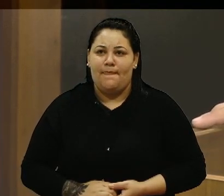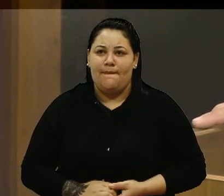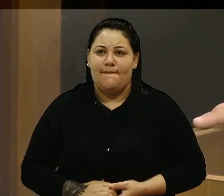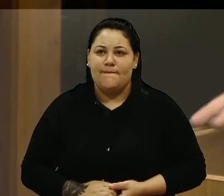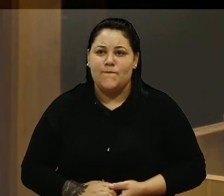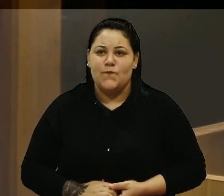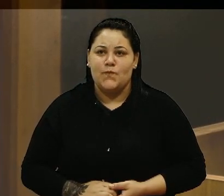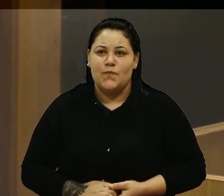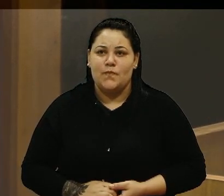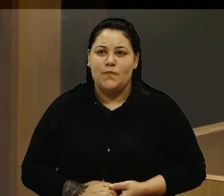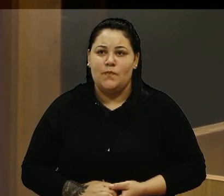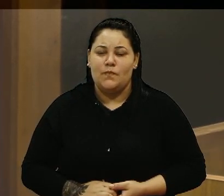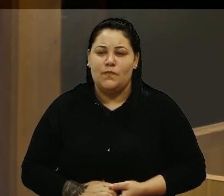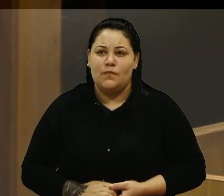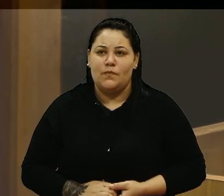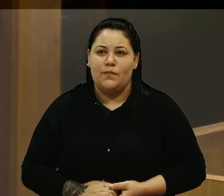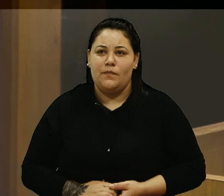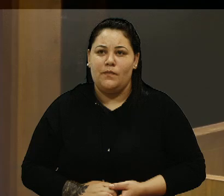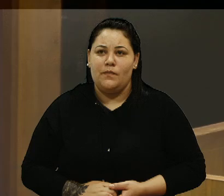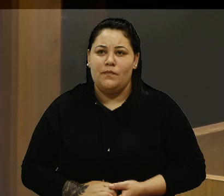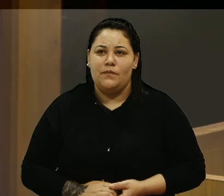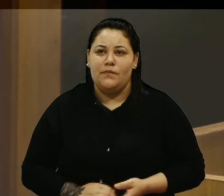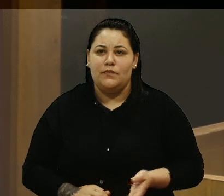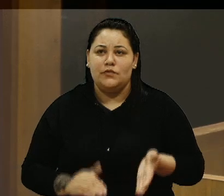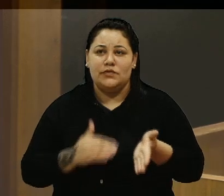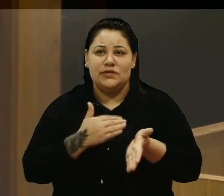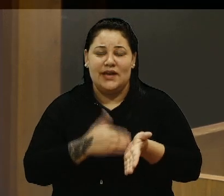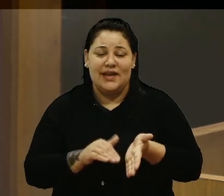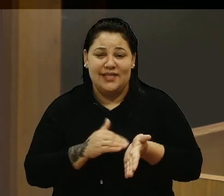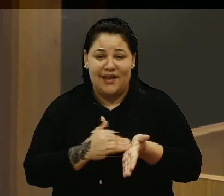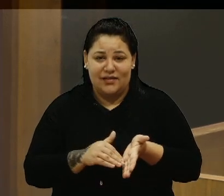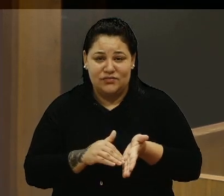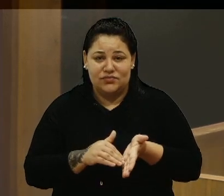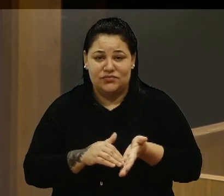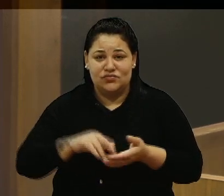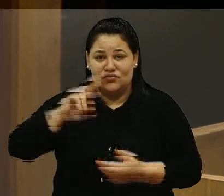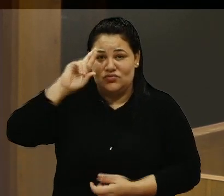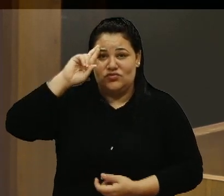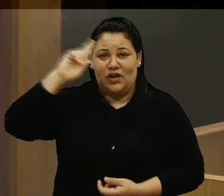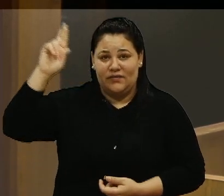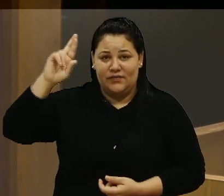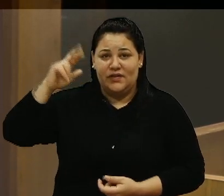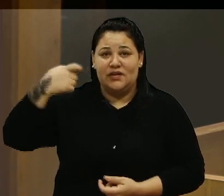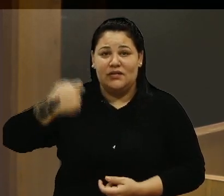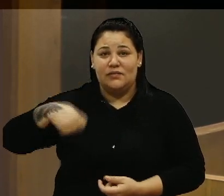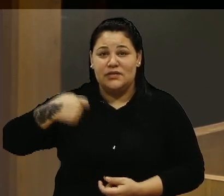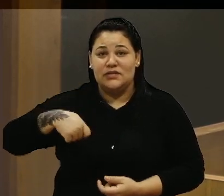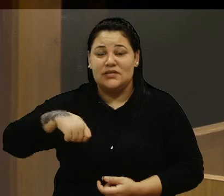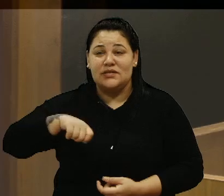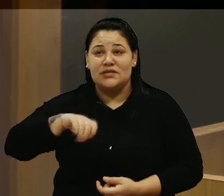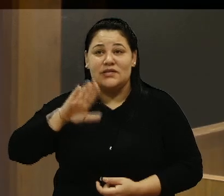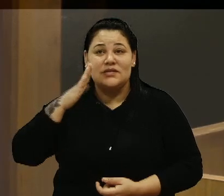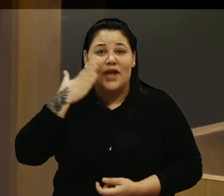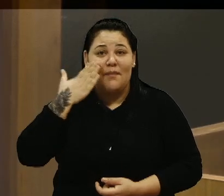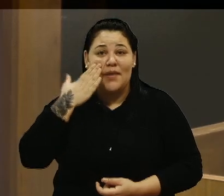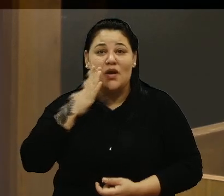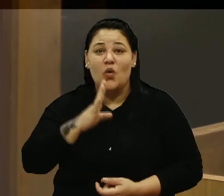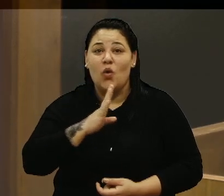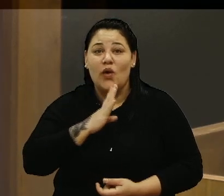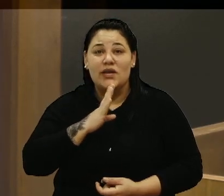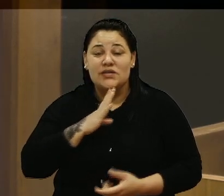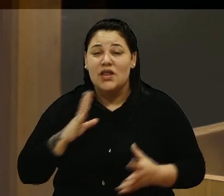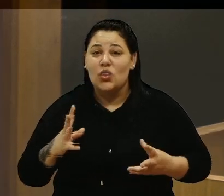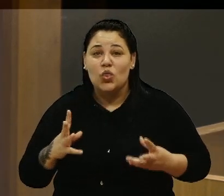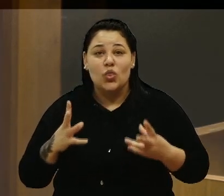utilizada. Um secretário, um gestor, ele deve ter conhecimento pleno do que